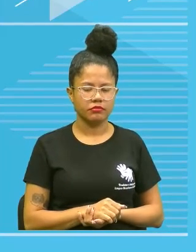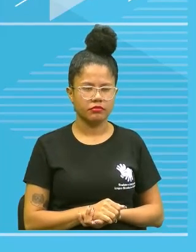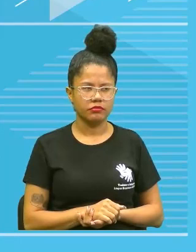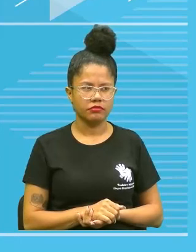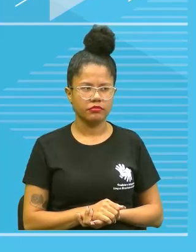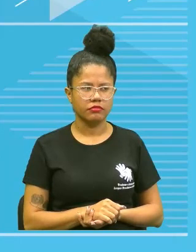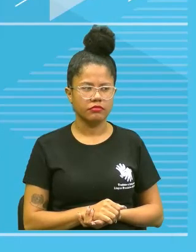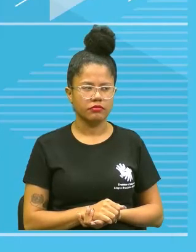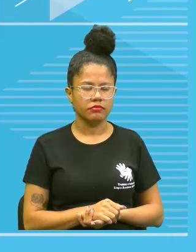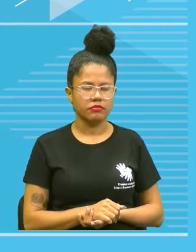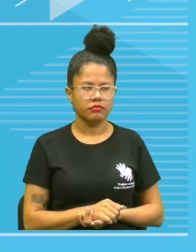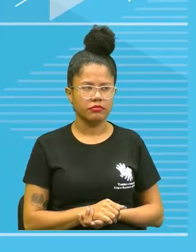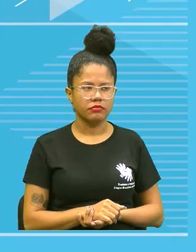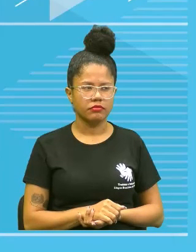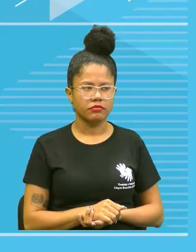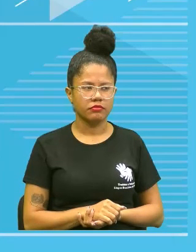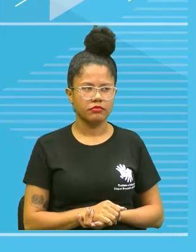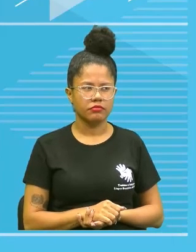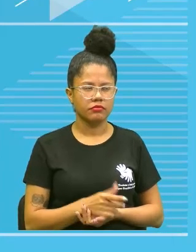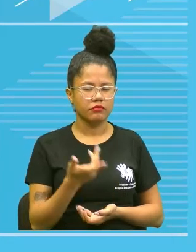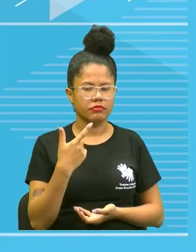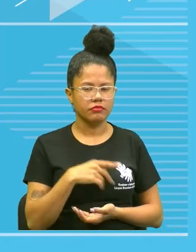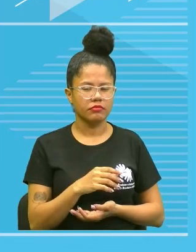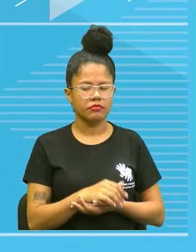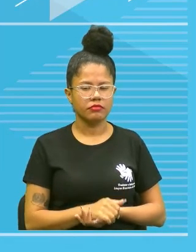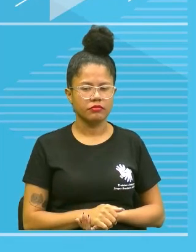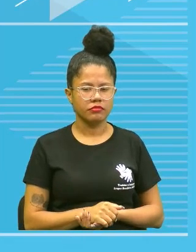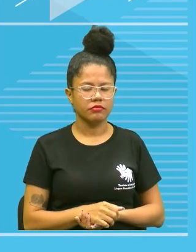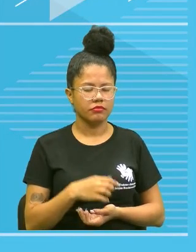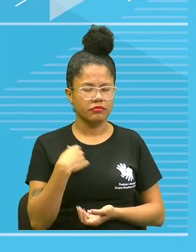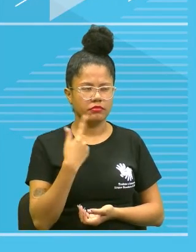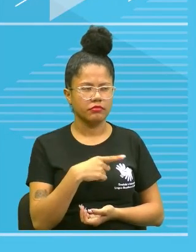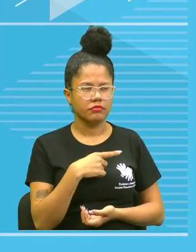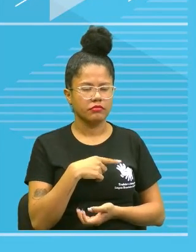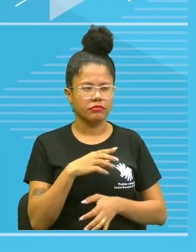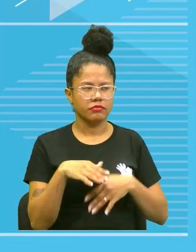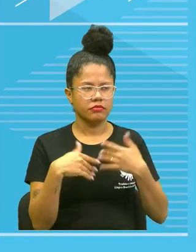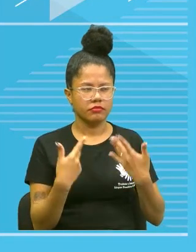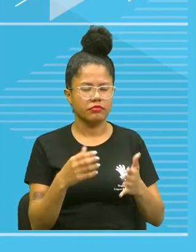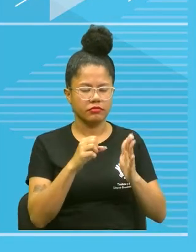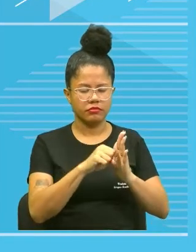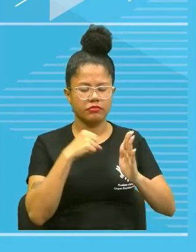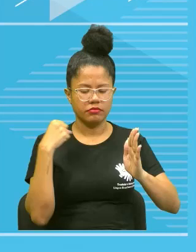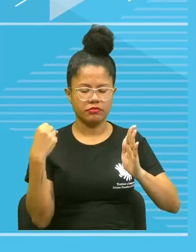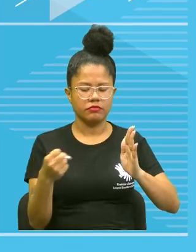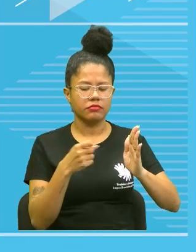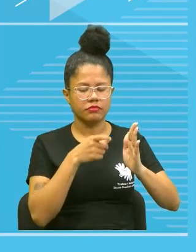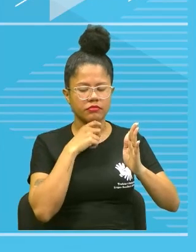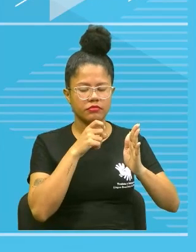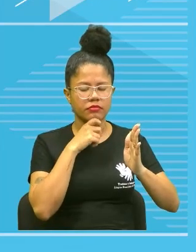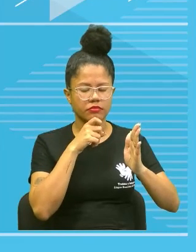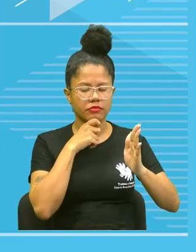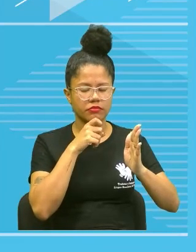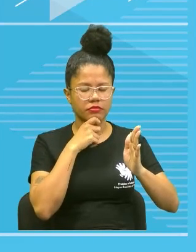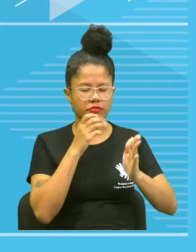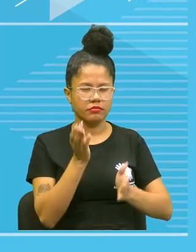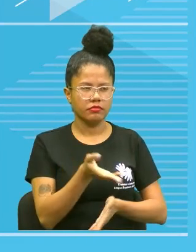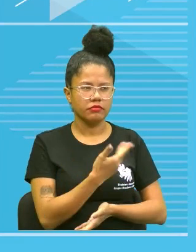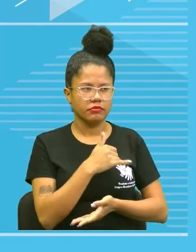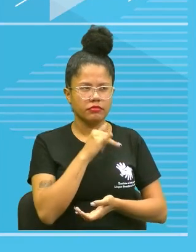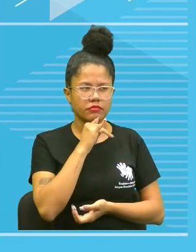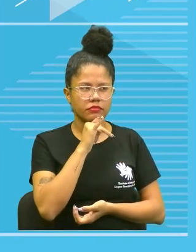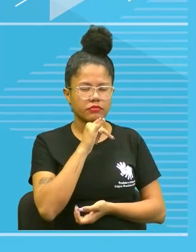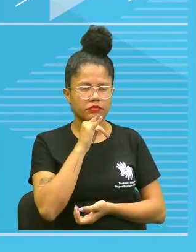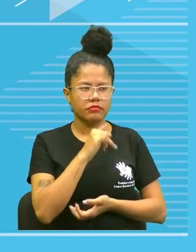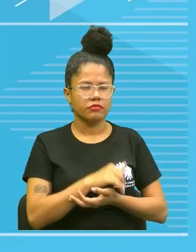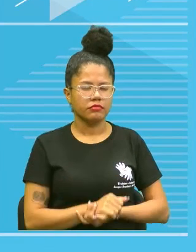A outra parte que a gente tem são o refrigerador. Refrigerador, de forma geral, é um dispositivo